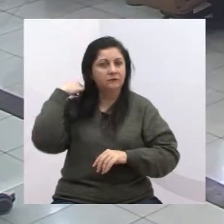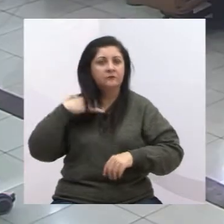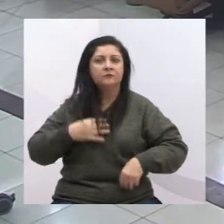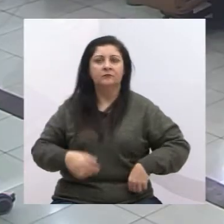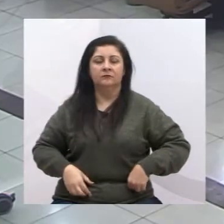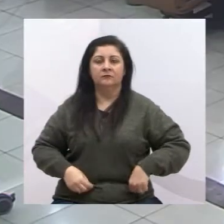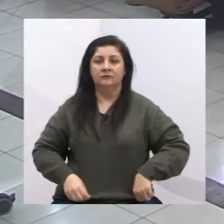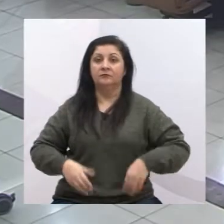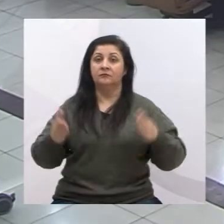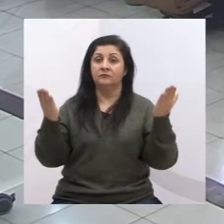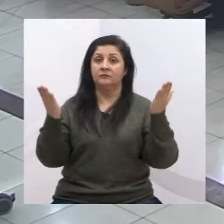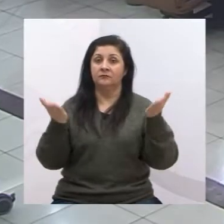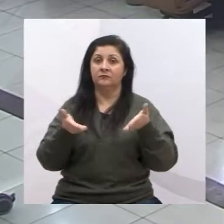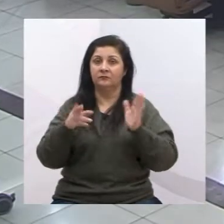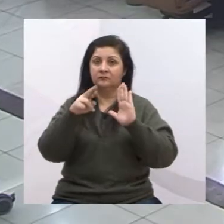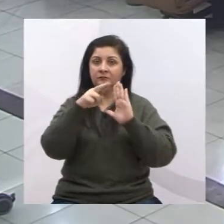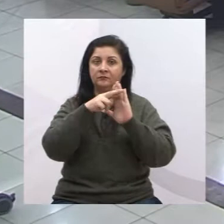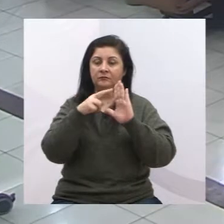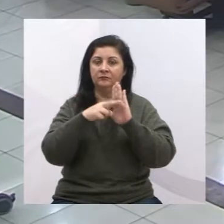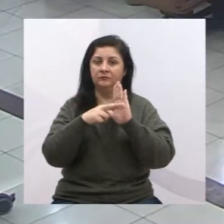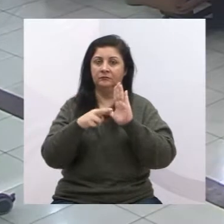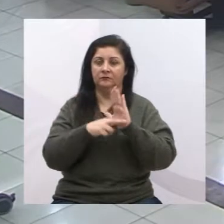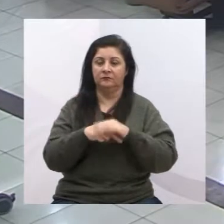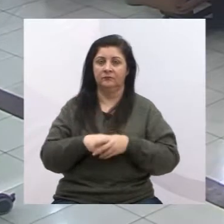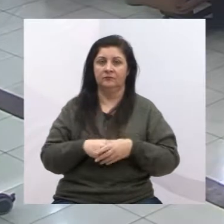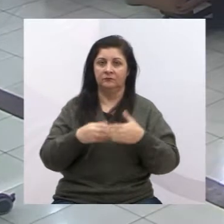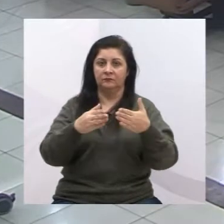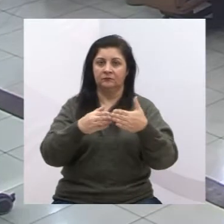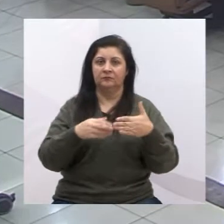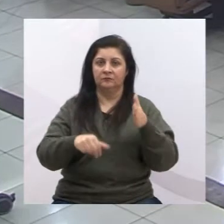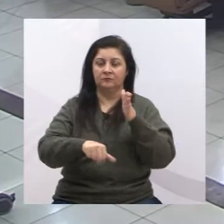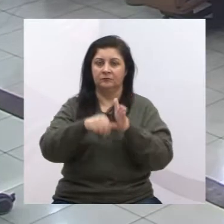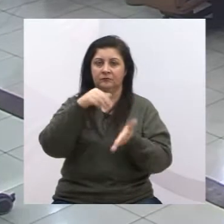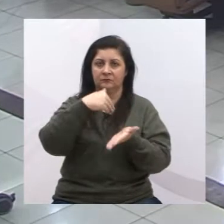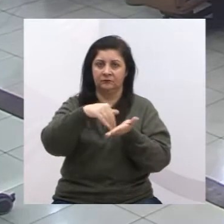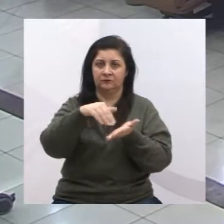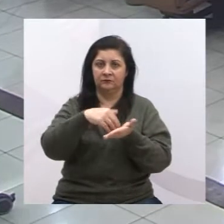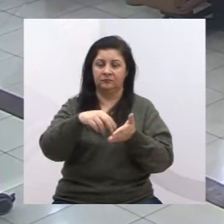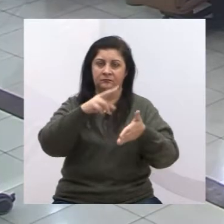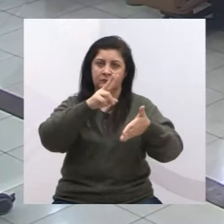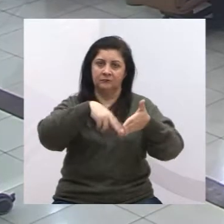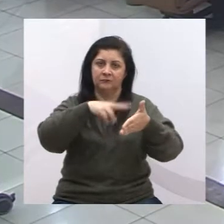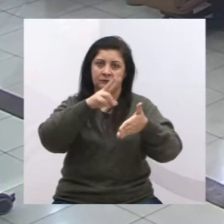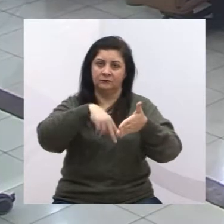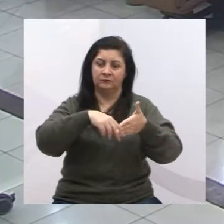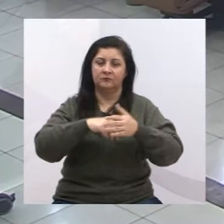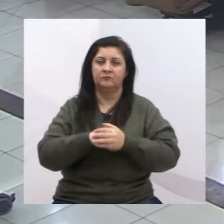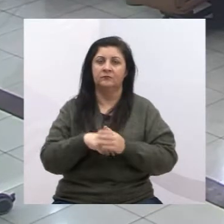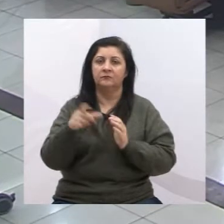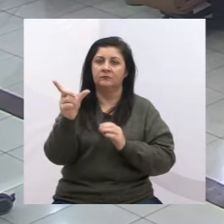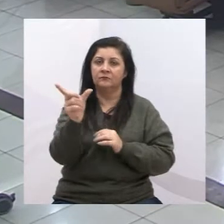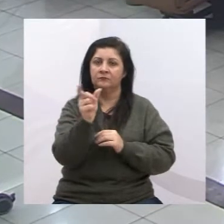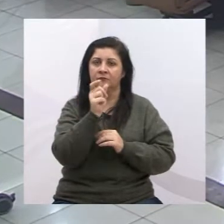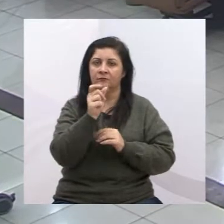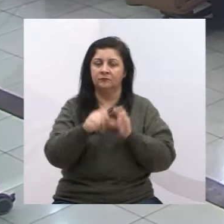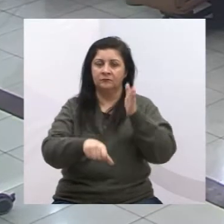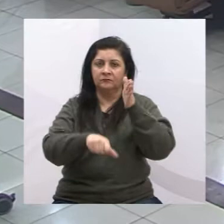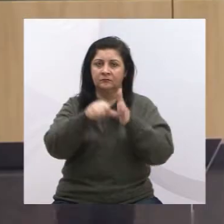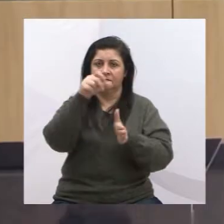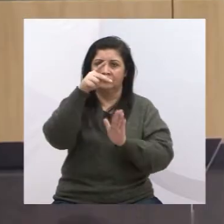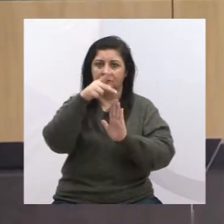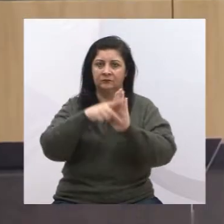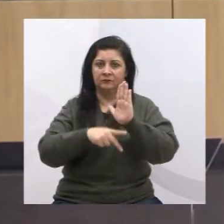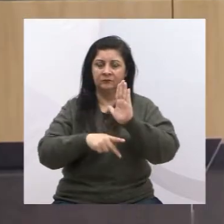Passaremos nesse instante à fase da ordem do dia. Peço ao primeiro secretário que proceda à leitura do resumo do primeiro